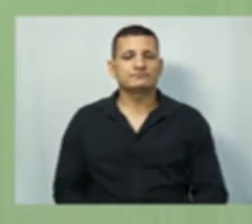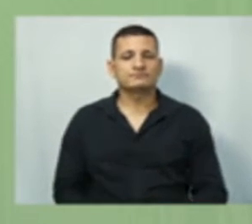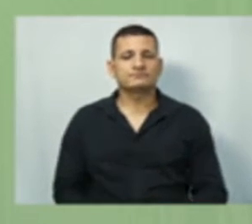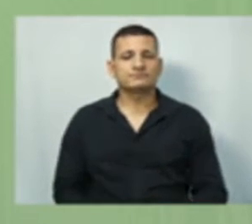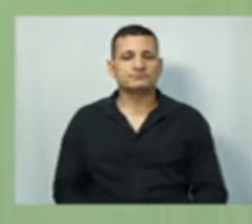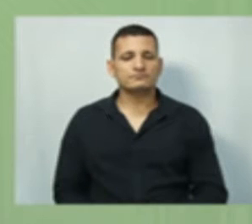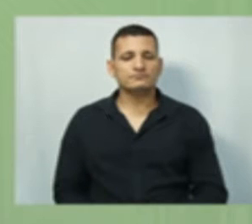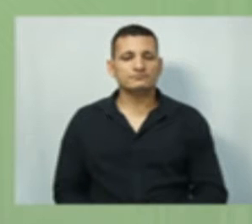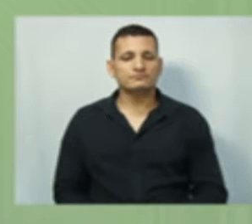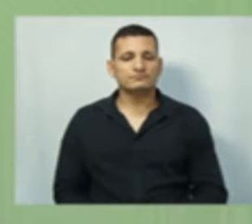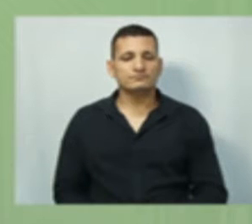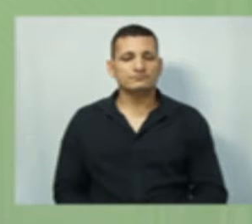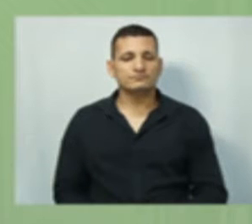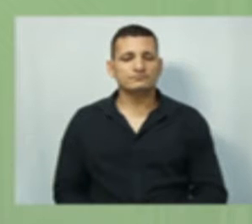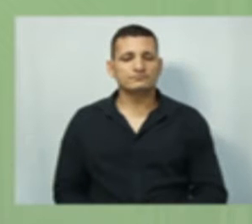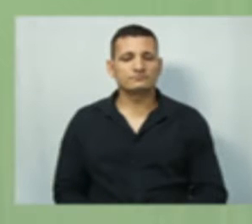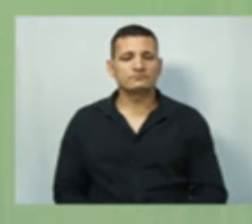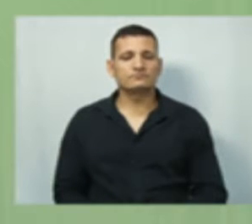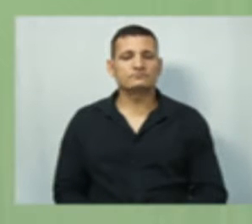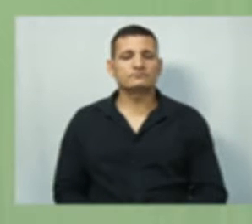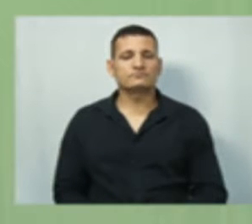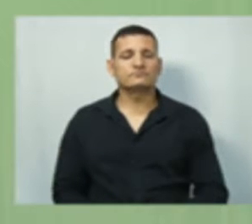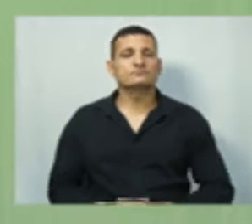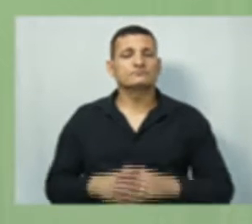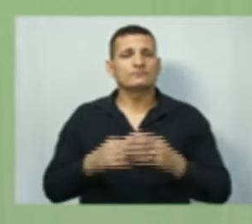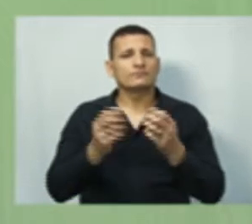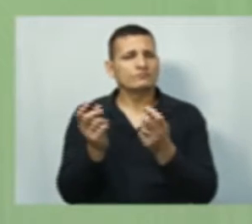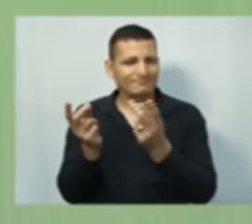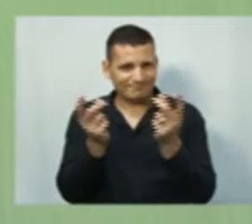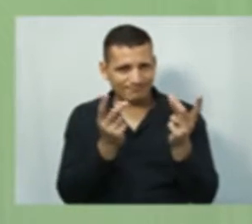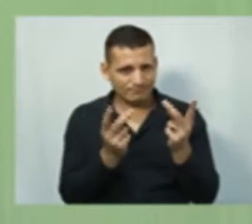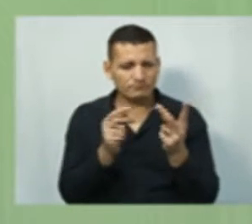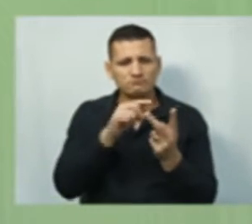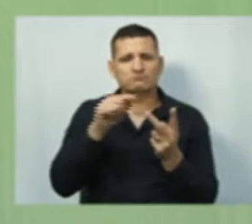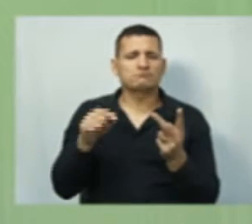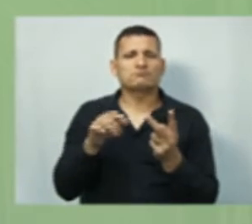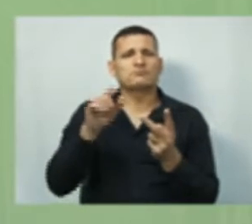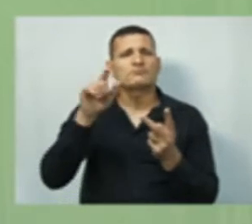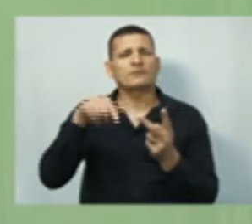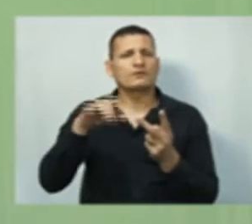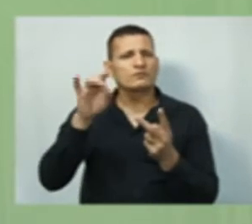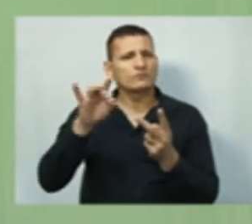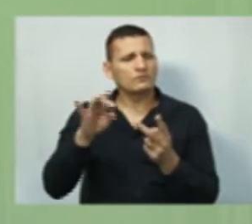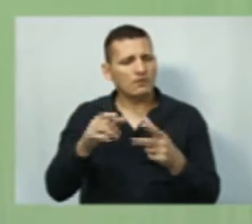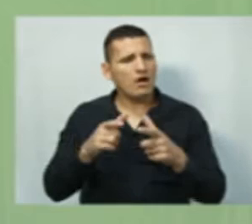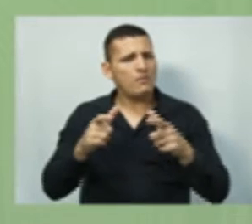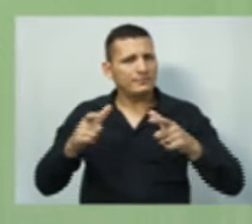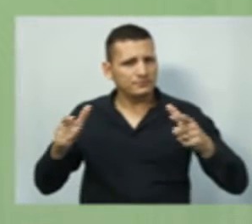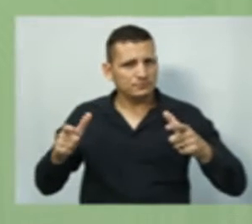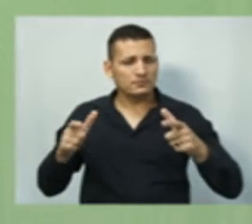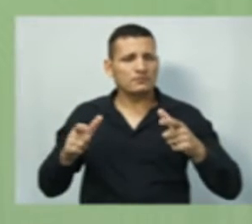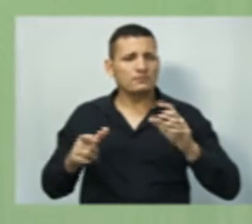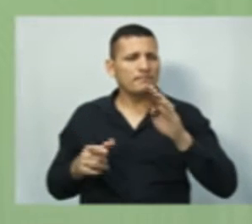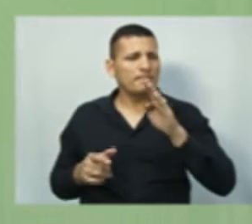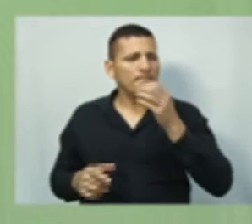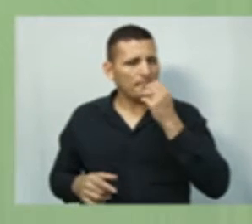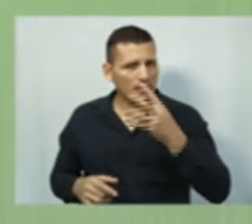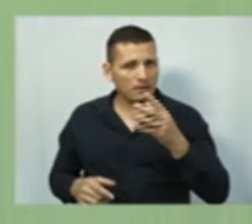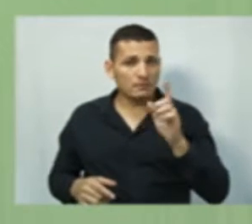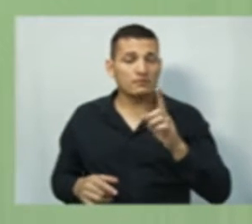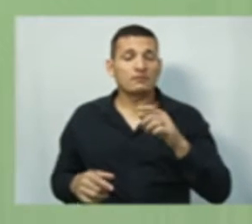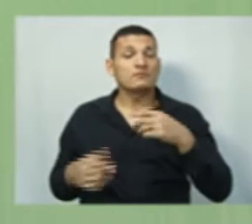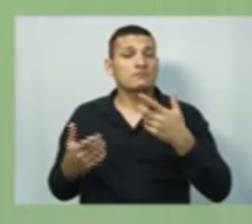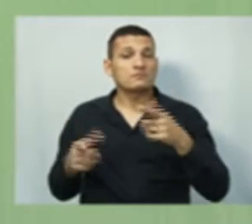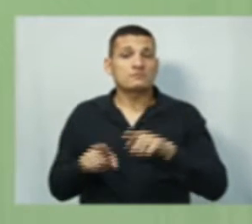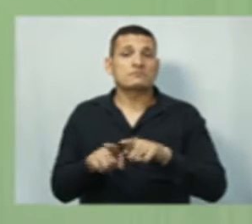Falando ainda de comércio, não é só uma questão de aumentar a variabilidade de bem, mas também diminuir